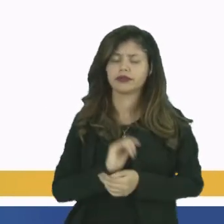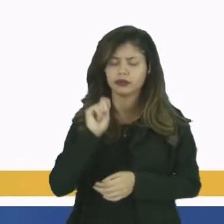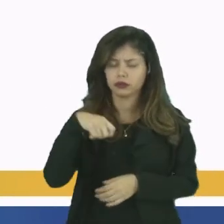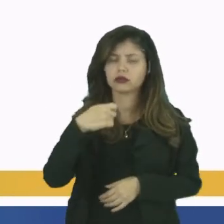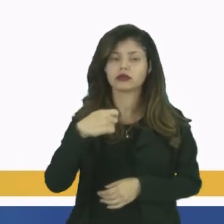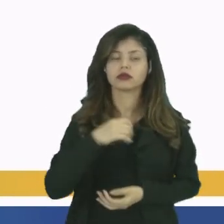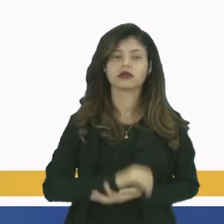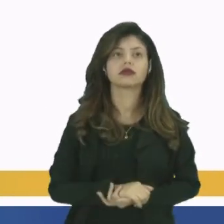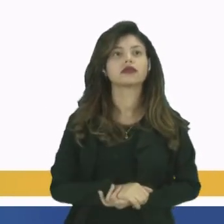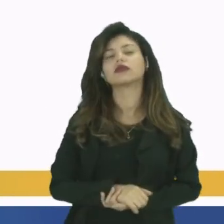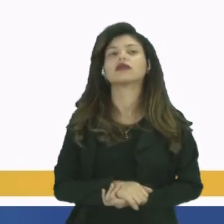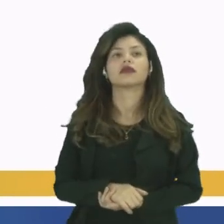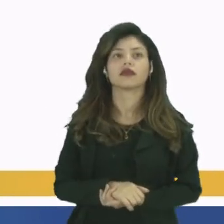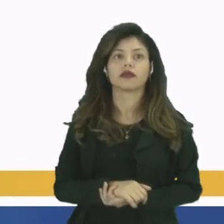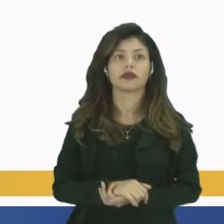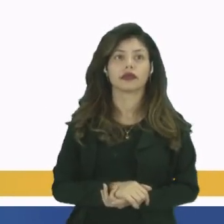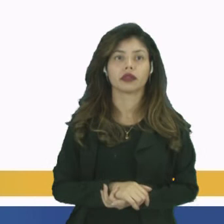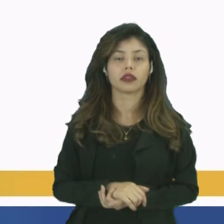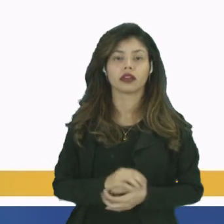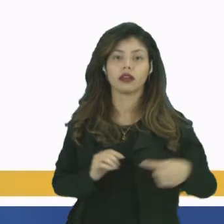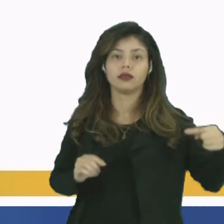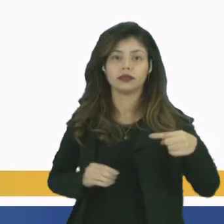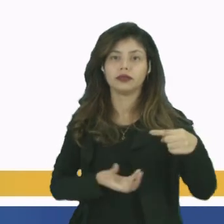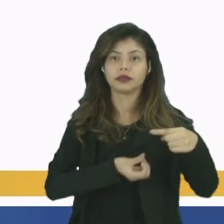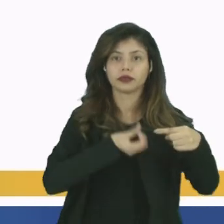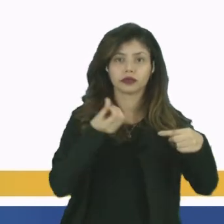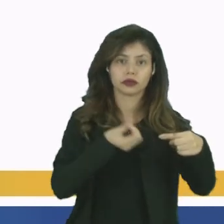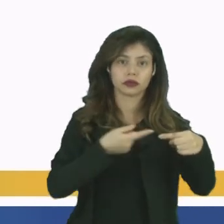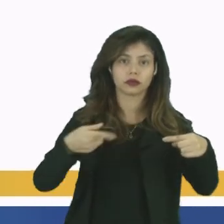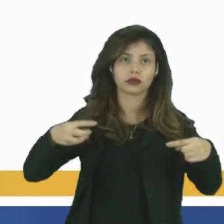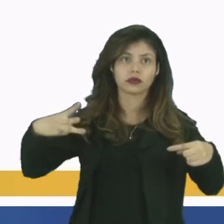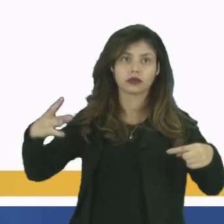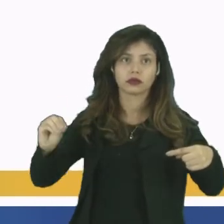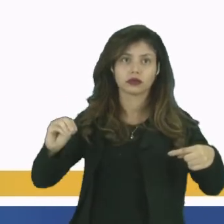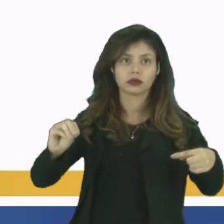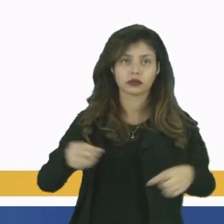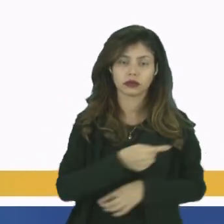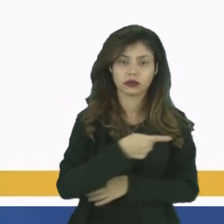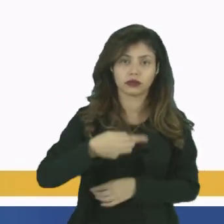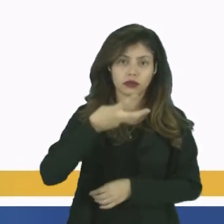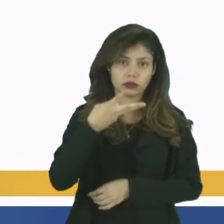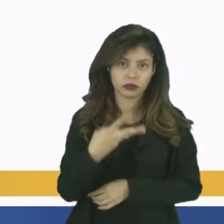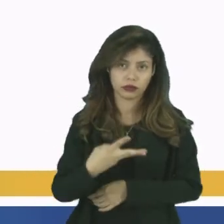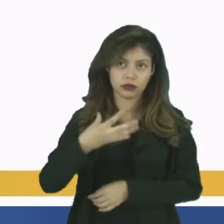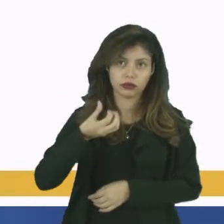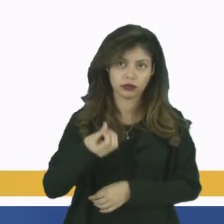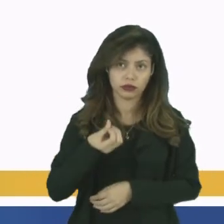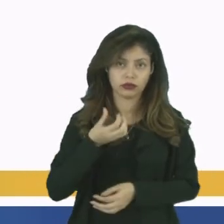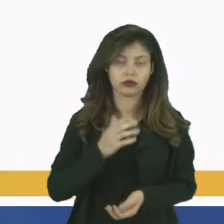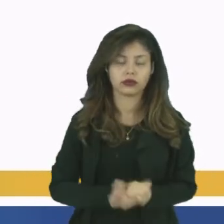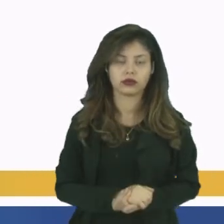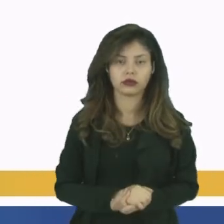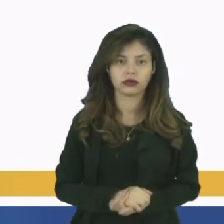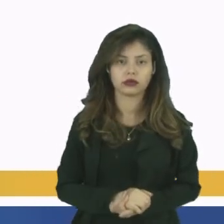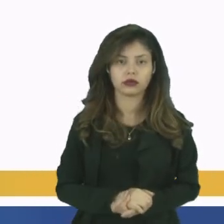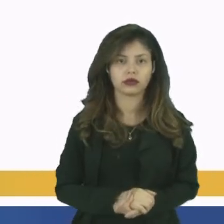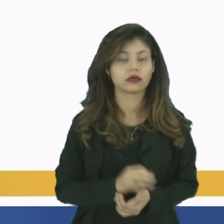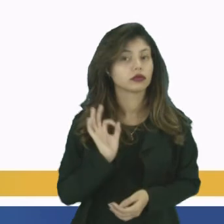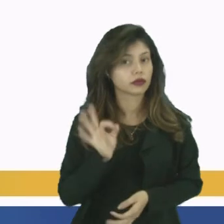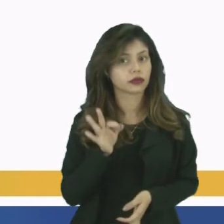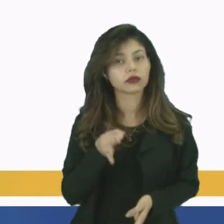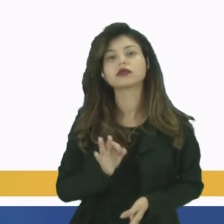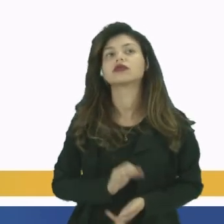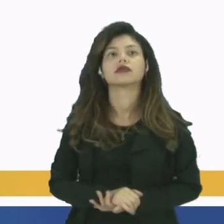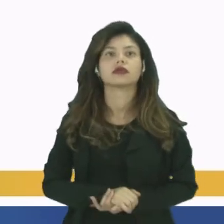sinais, tá? Então, o determinante dessa matriz A será menos 36,